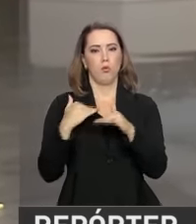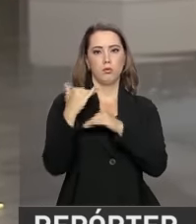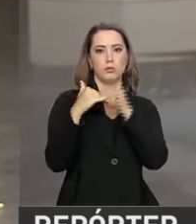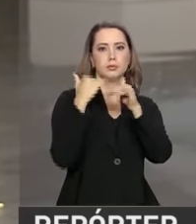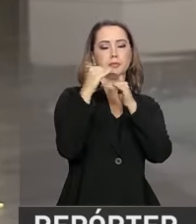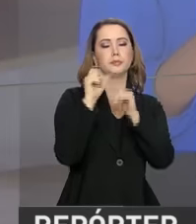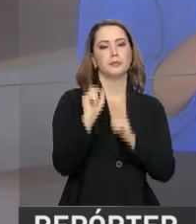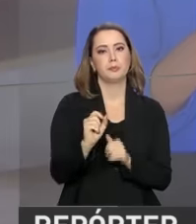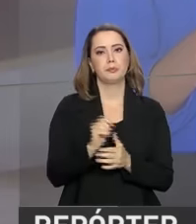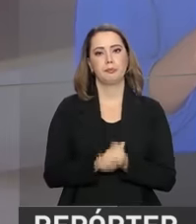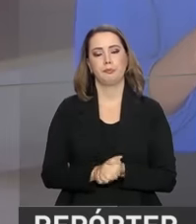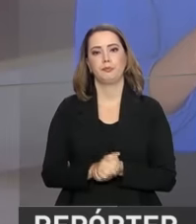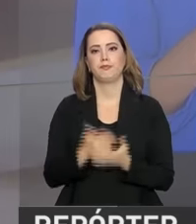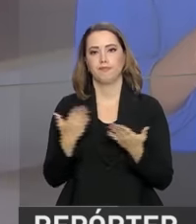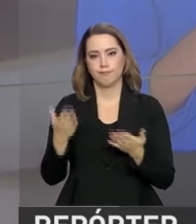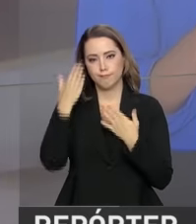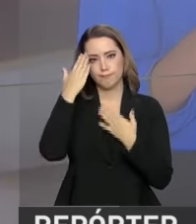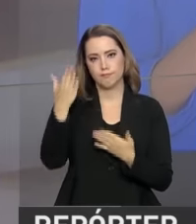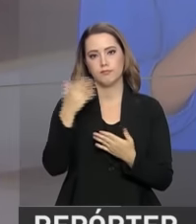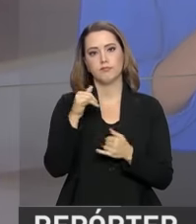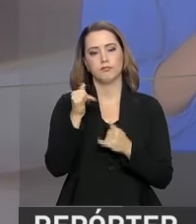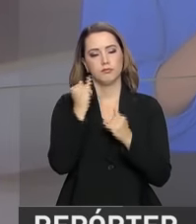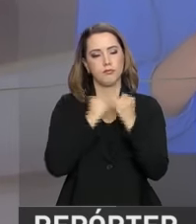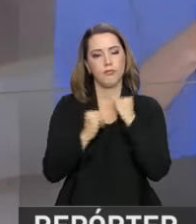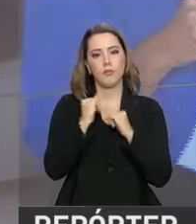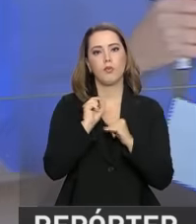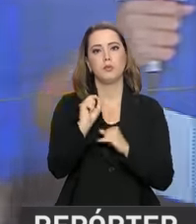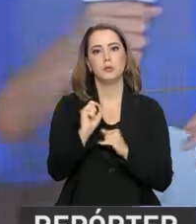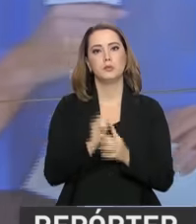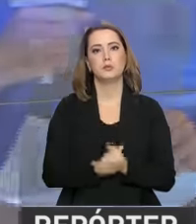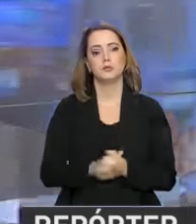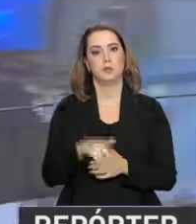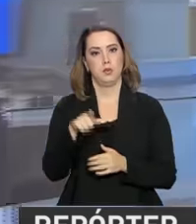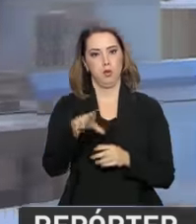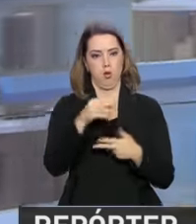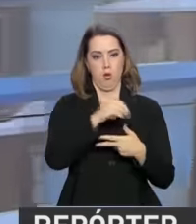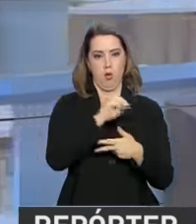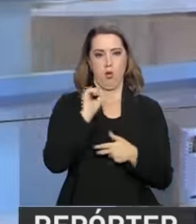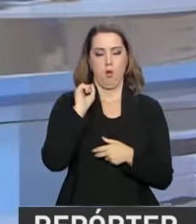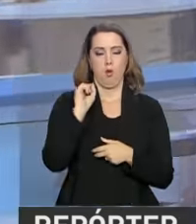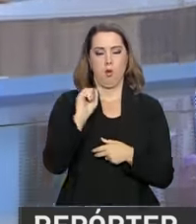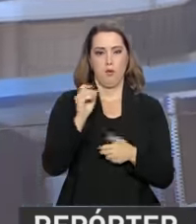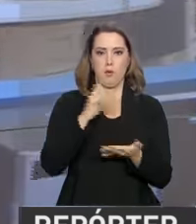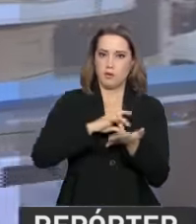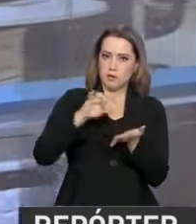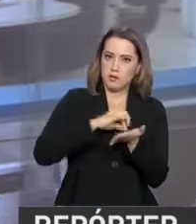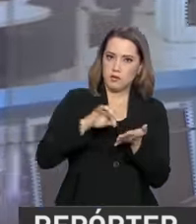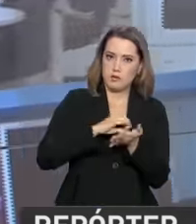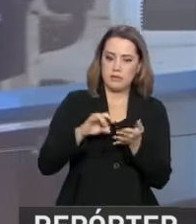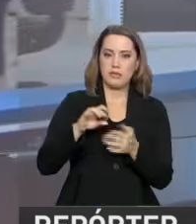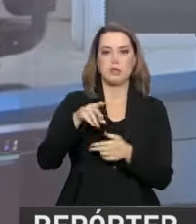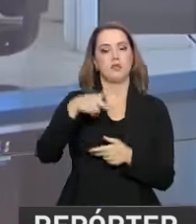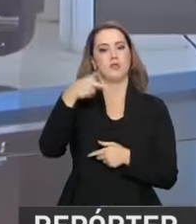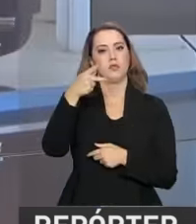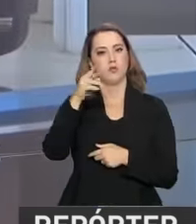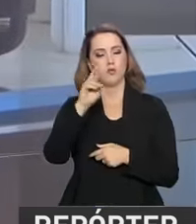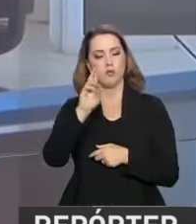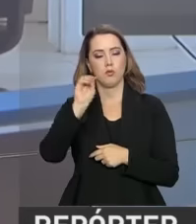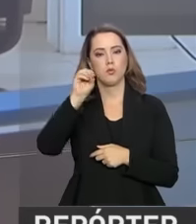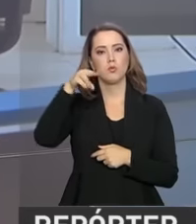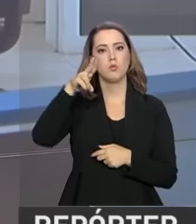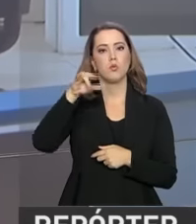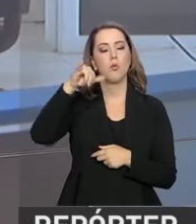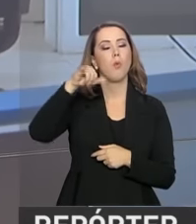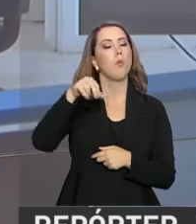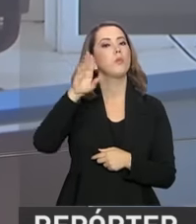Daniele Obrigada Paula pelas suas informações as inscrições para o programa Universidade para Todos terminam amanhã até agora o